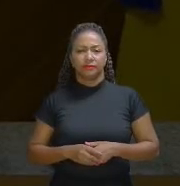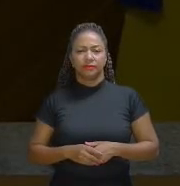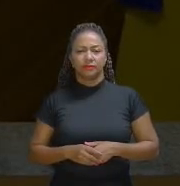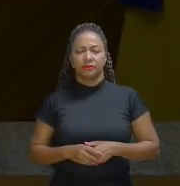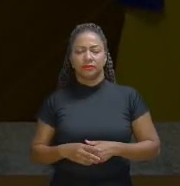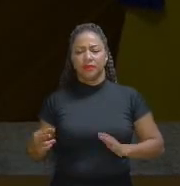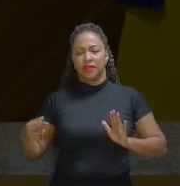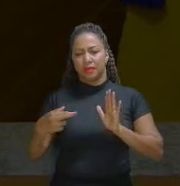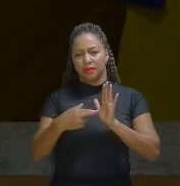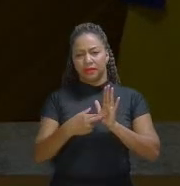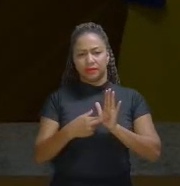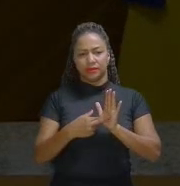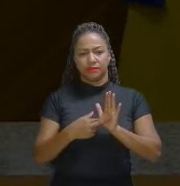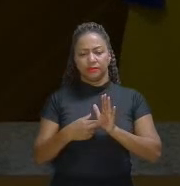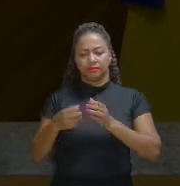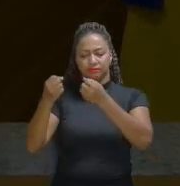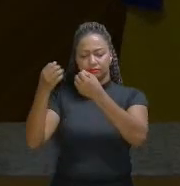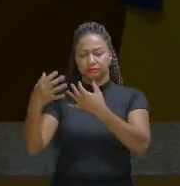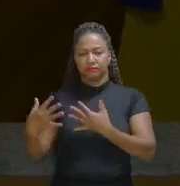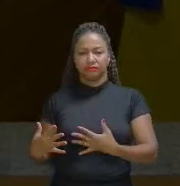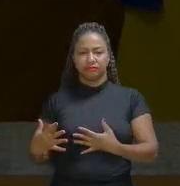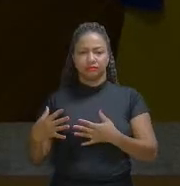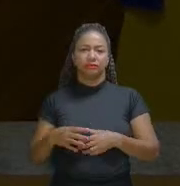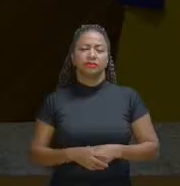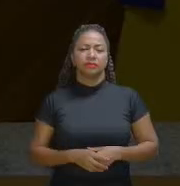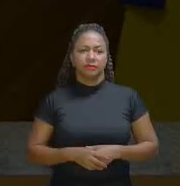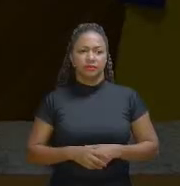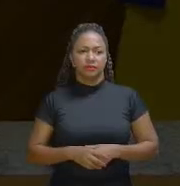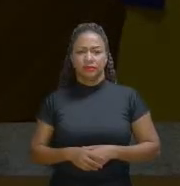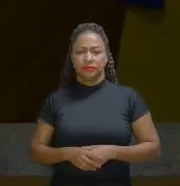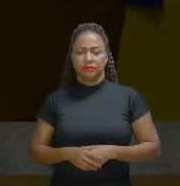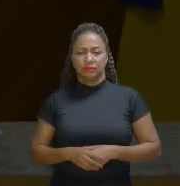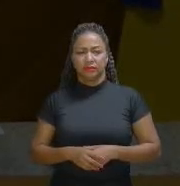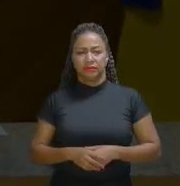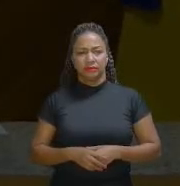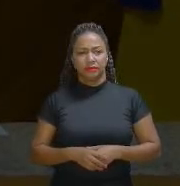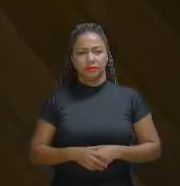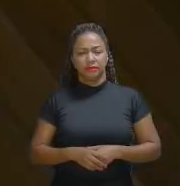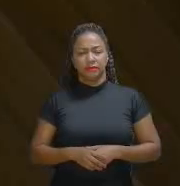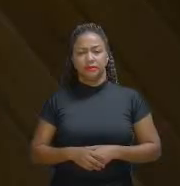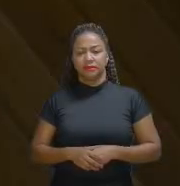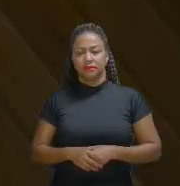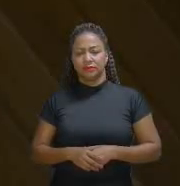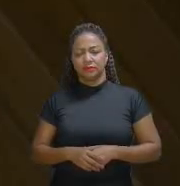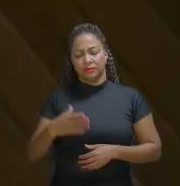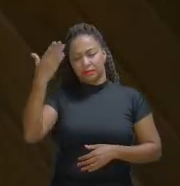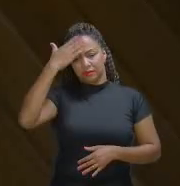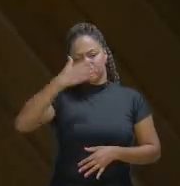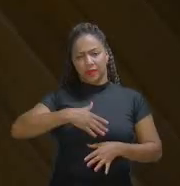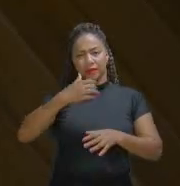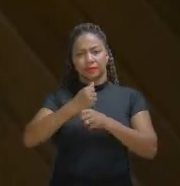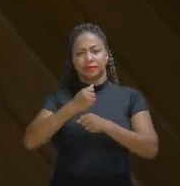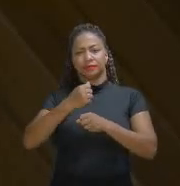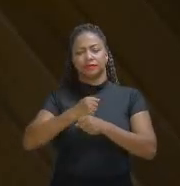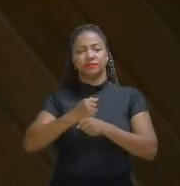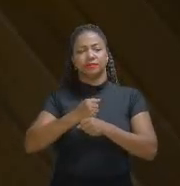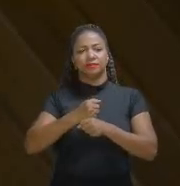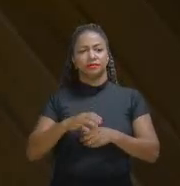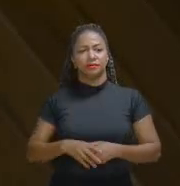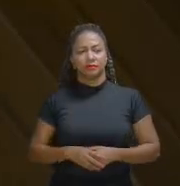O relator está com a palavra. Trata-se de prestação de contas